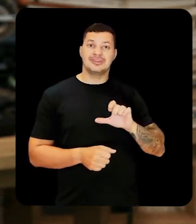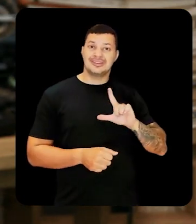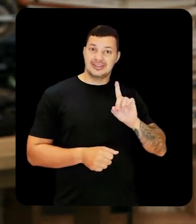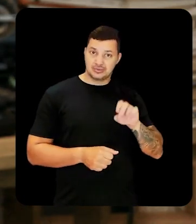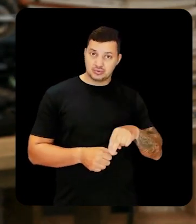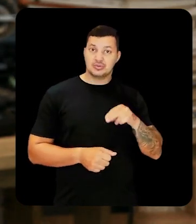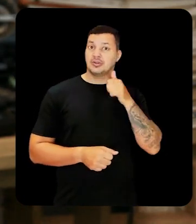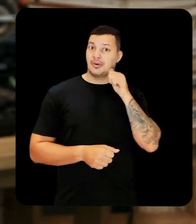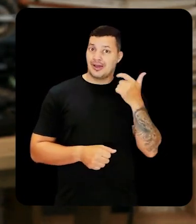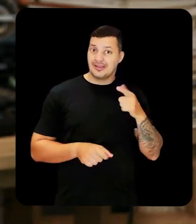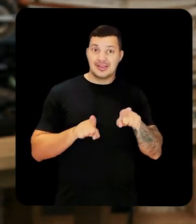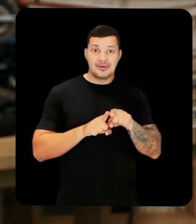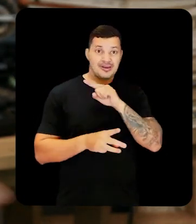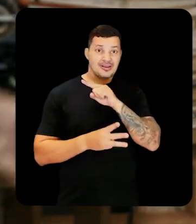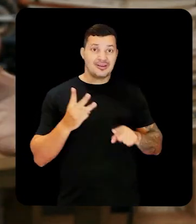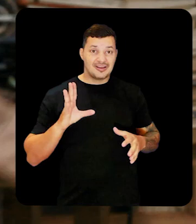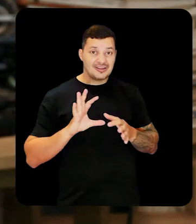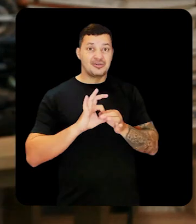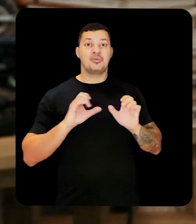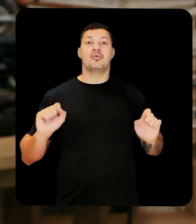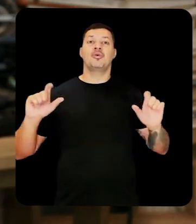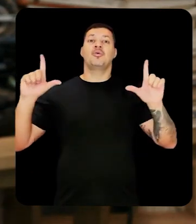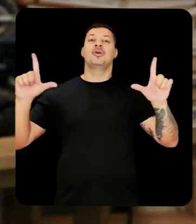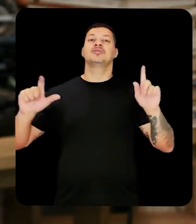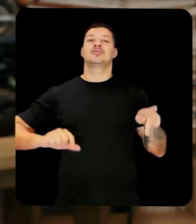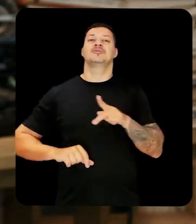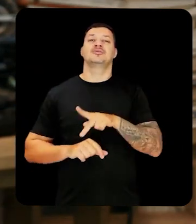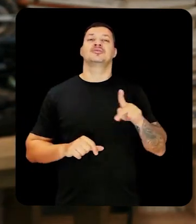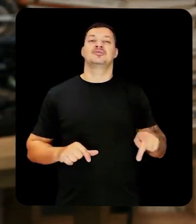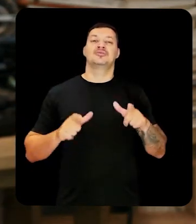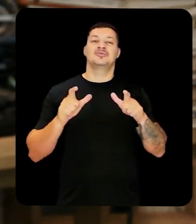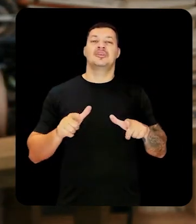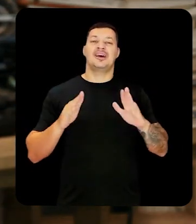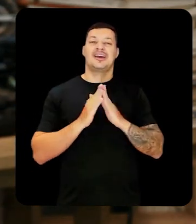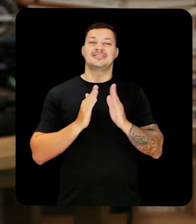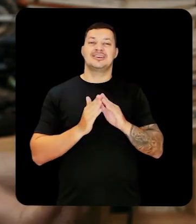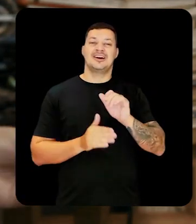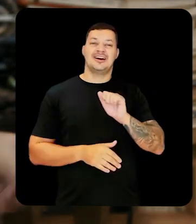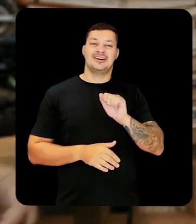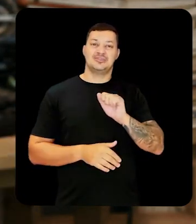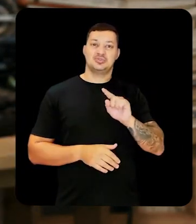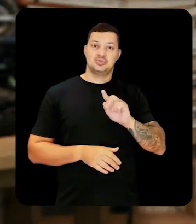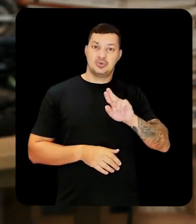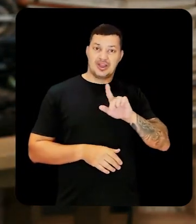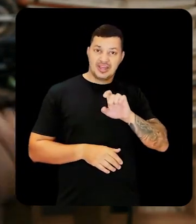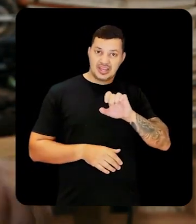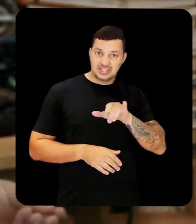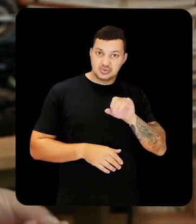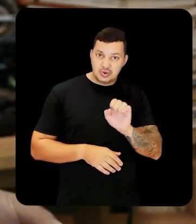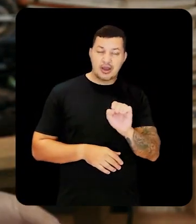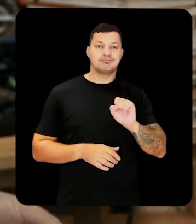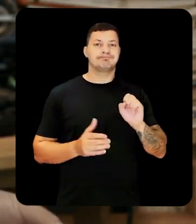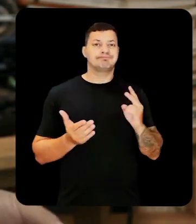e a Beta, para que a gente formasse o quadro de professores da Casa dos Azulejos. E ali, a gente começa a acender